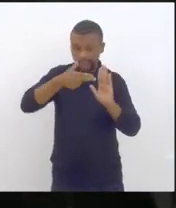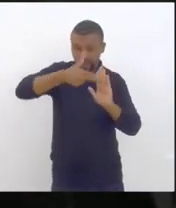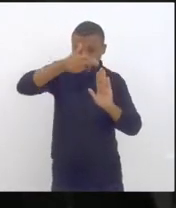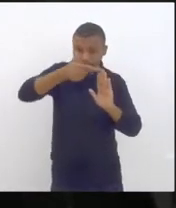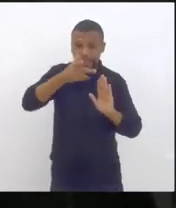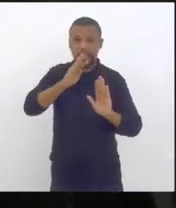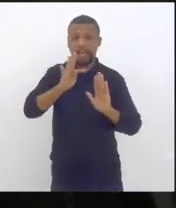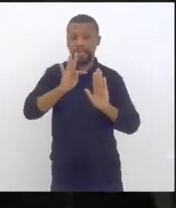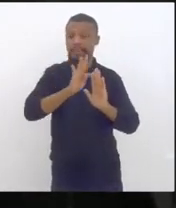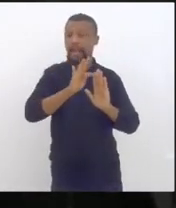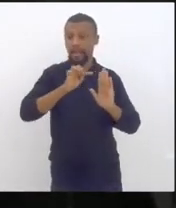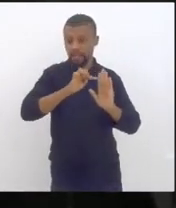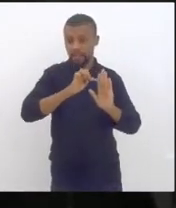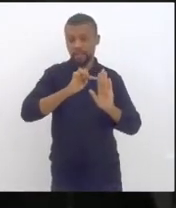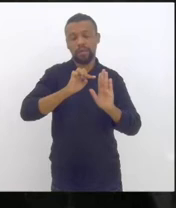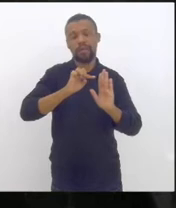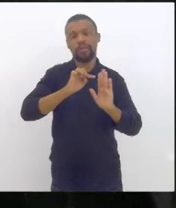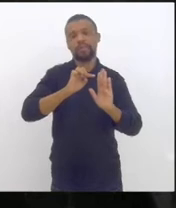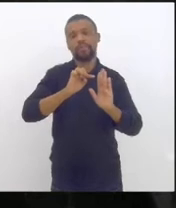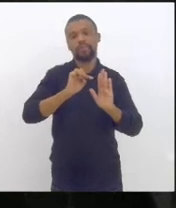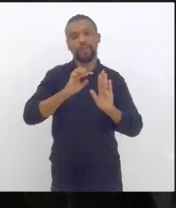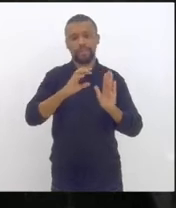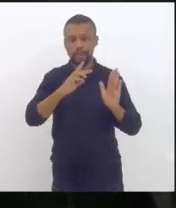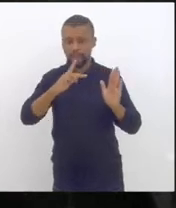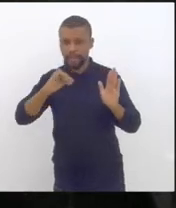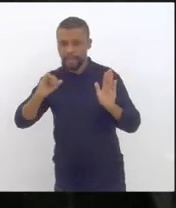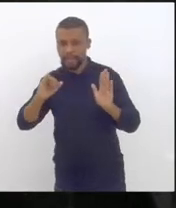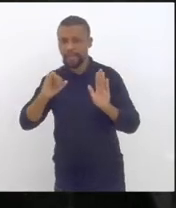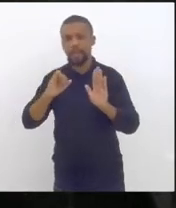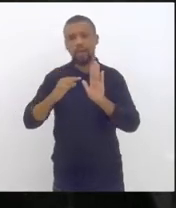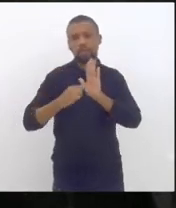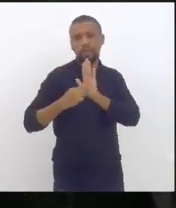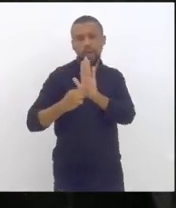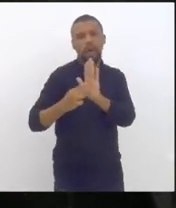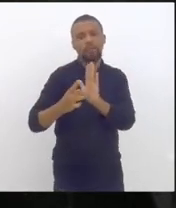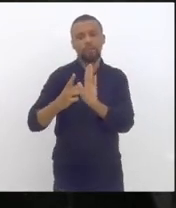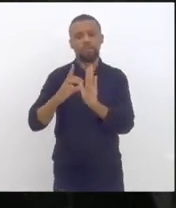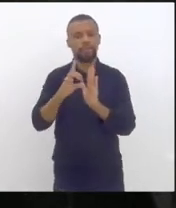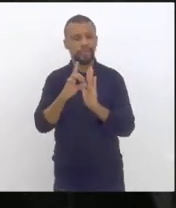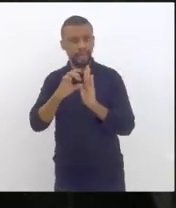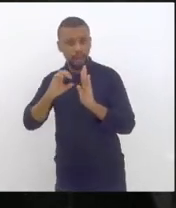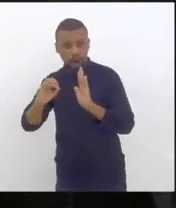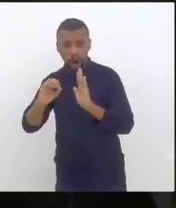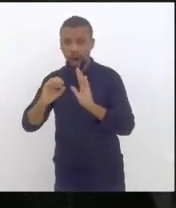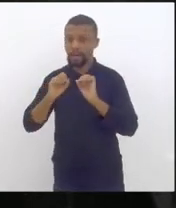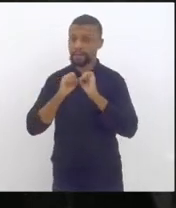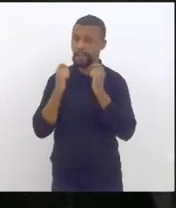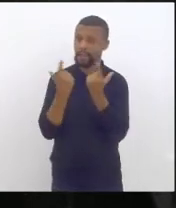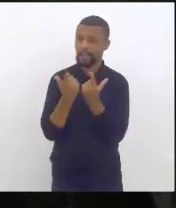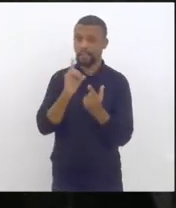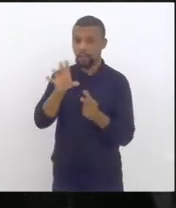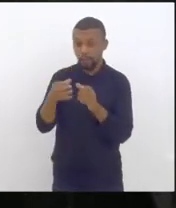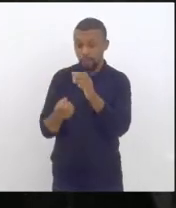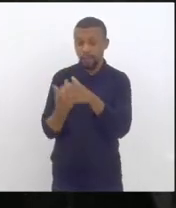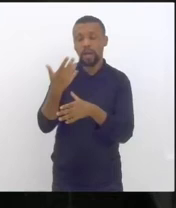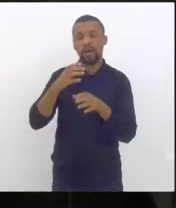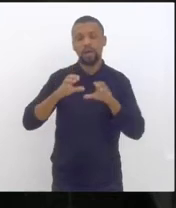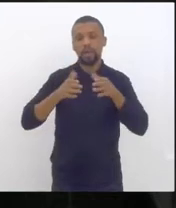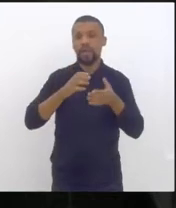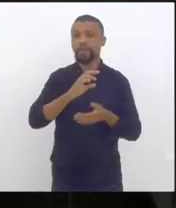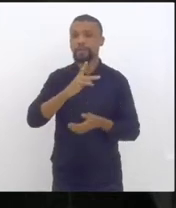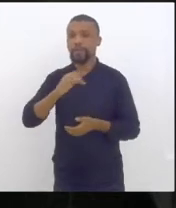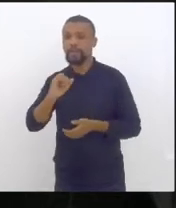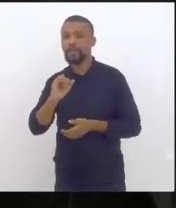Diário Oficial aqui pela alerj demonstrou aqui só pela existência da CPI e o